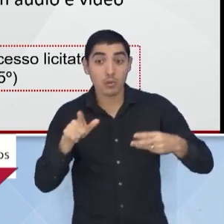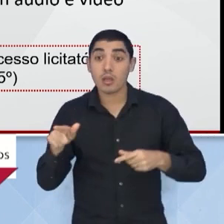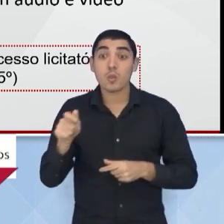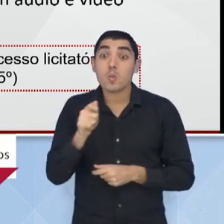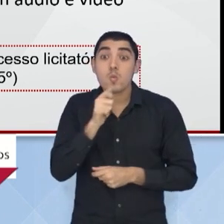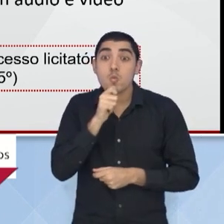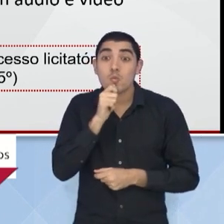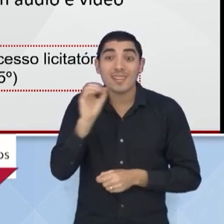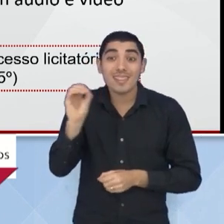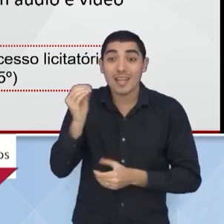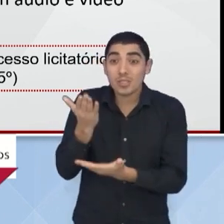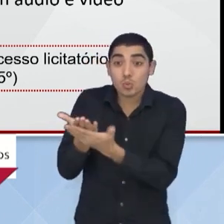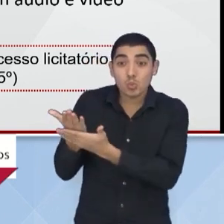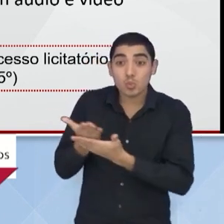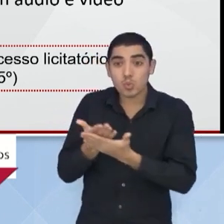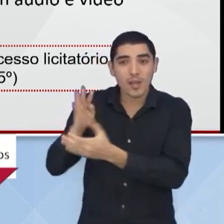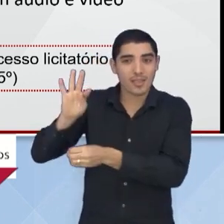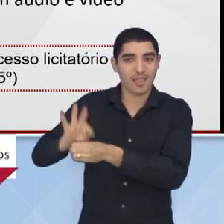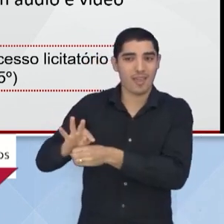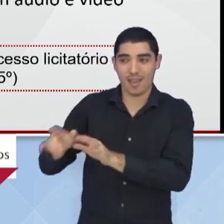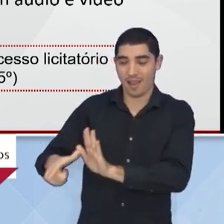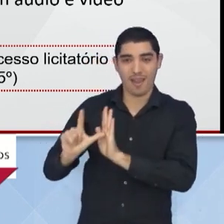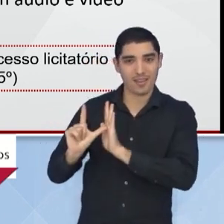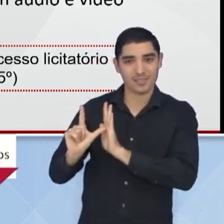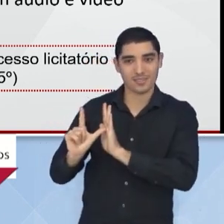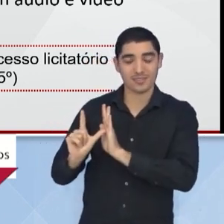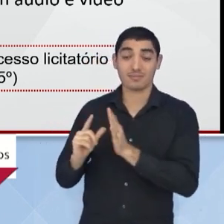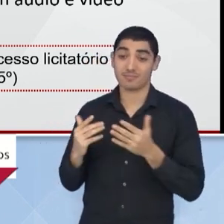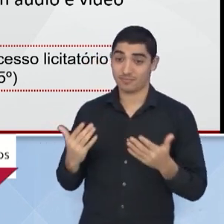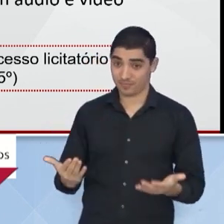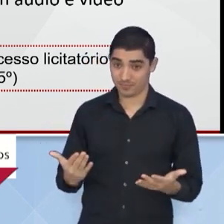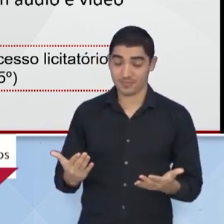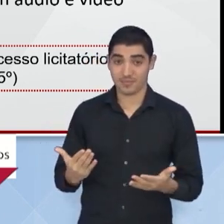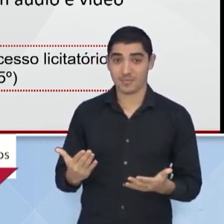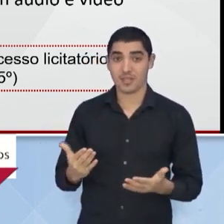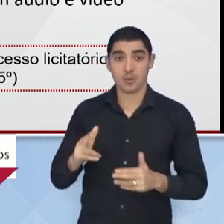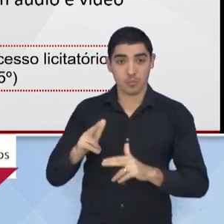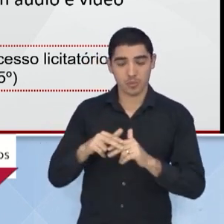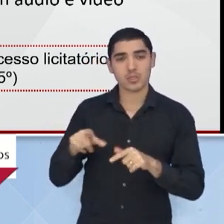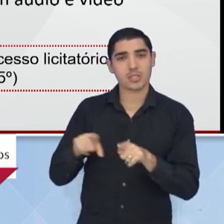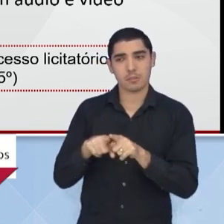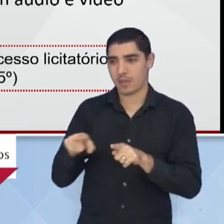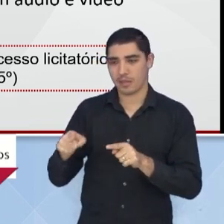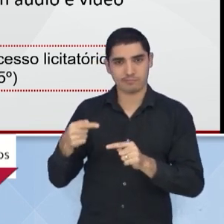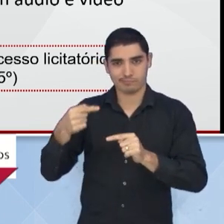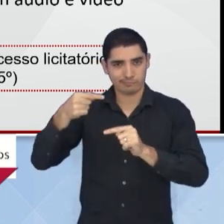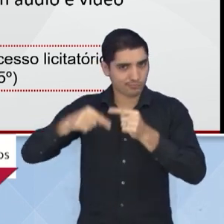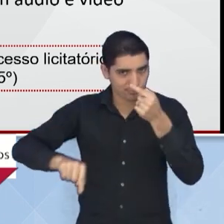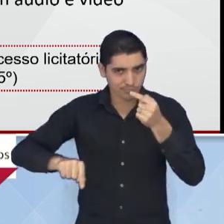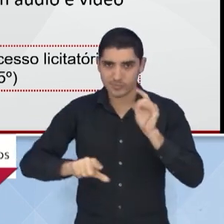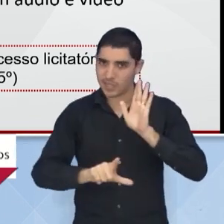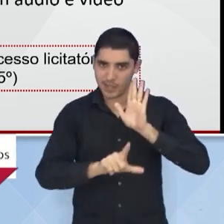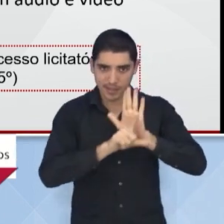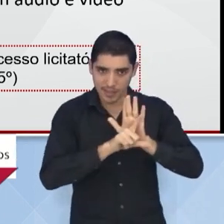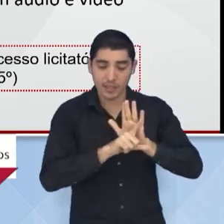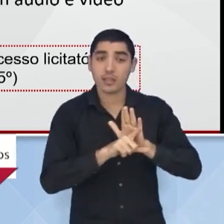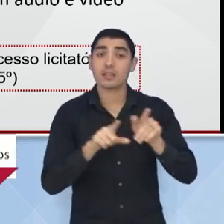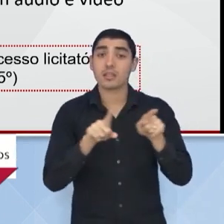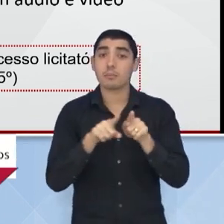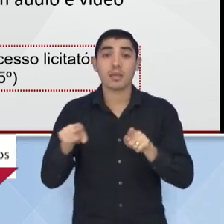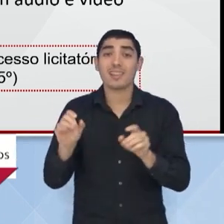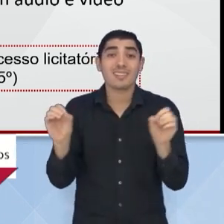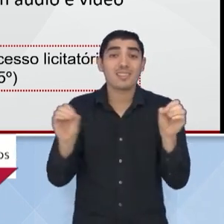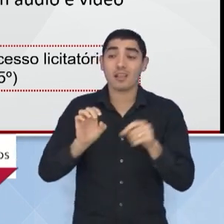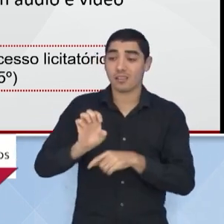técnico não havia estudo técnico preliminar né então além de não ter do critério de julgamento não ser adequado tá em desacordo com a lei não sequer havia um estudo técnico